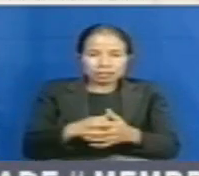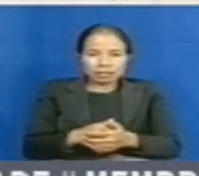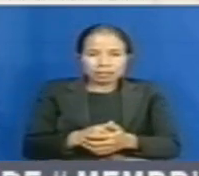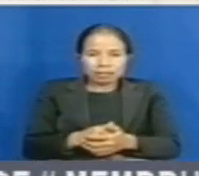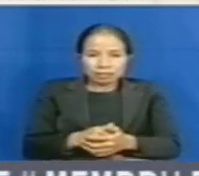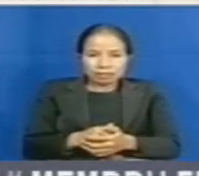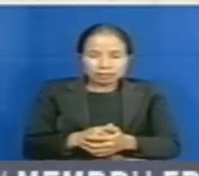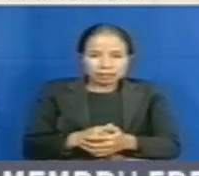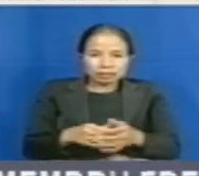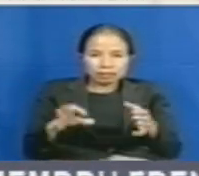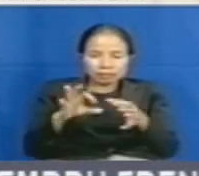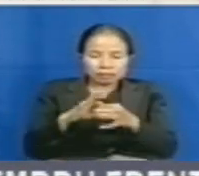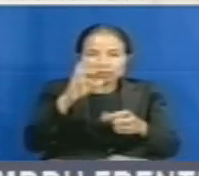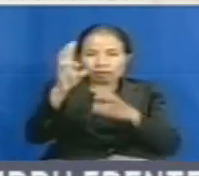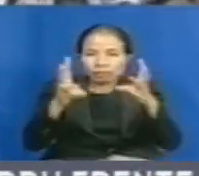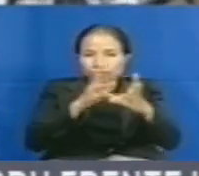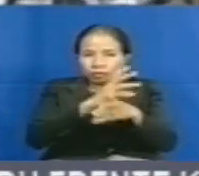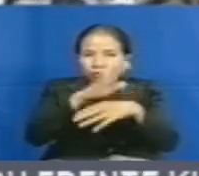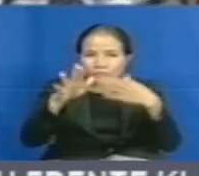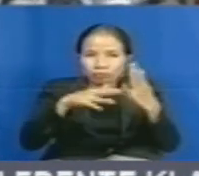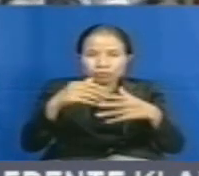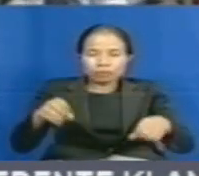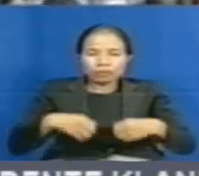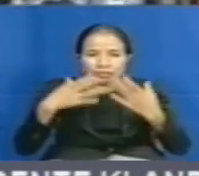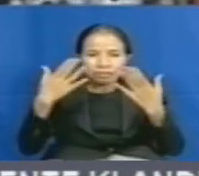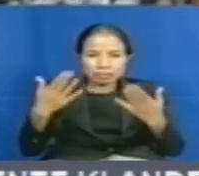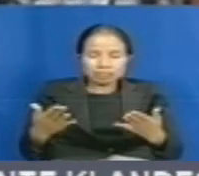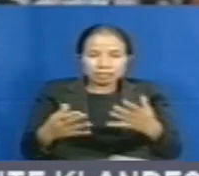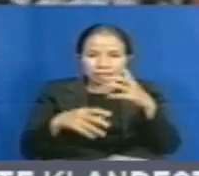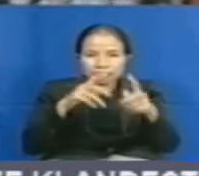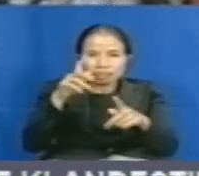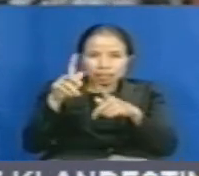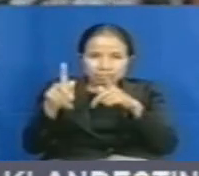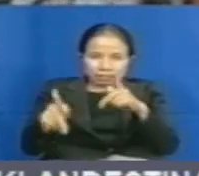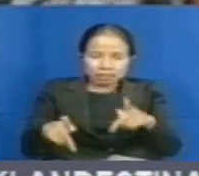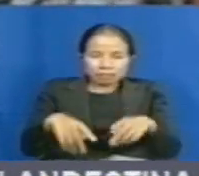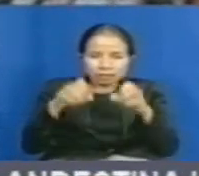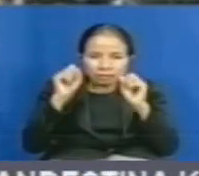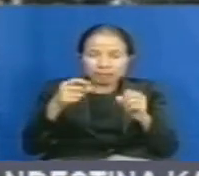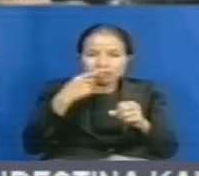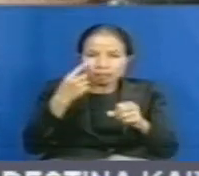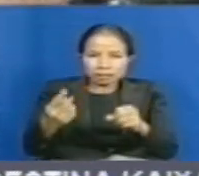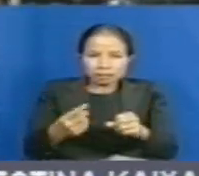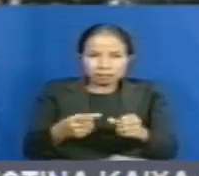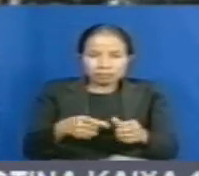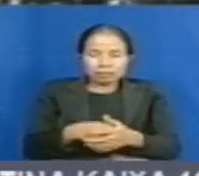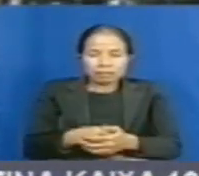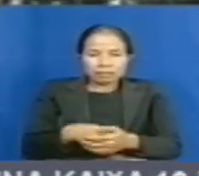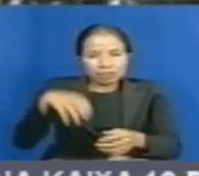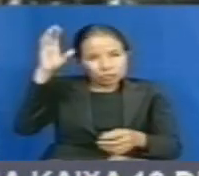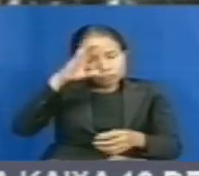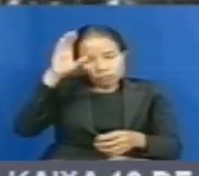Mobilizasaun mediku sira iyo mundu rai klaran, o insa ema belhatamba ema nia terus, no buka